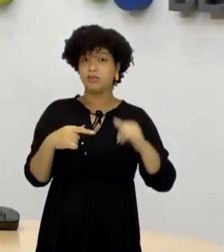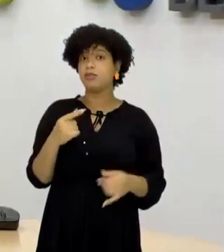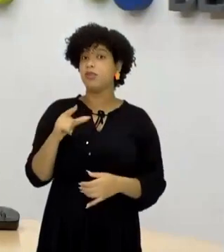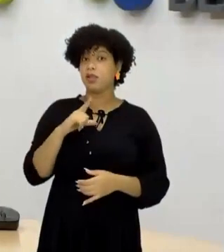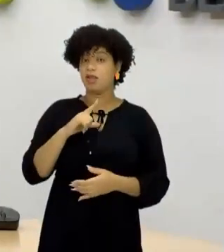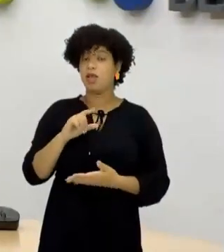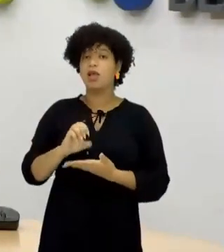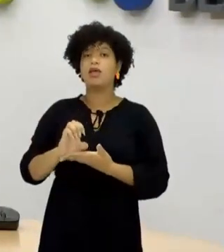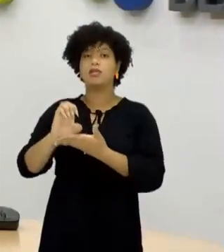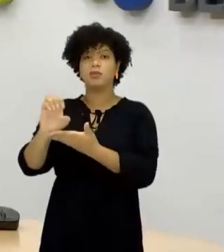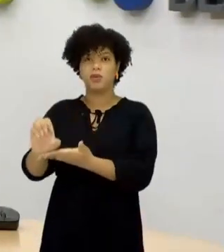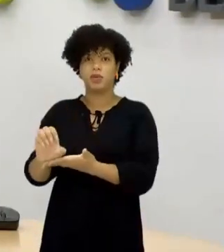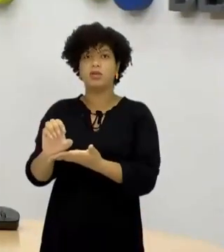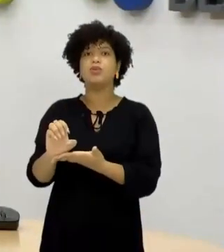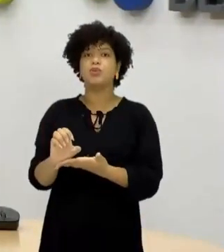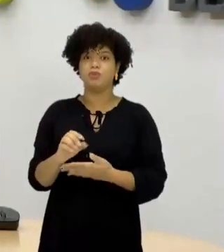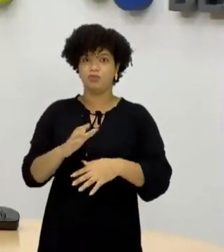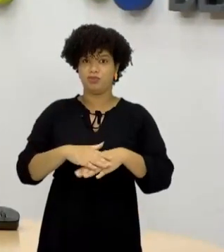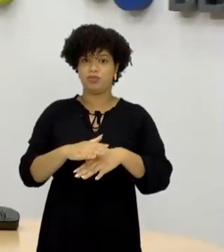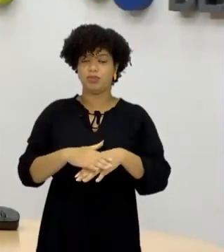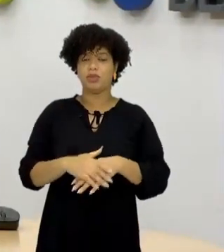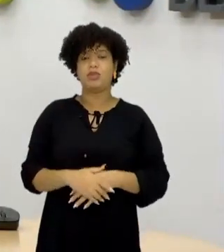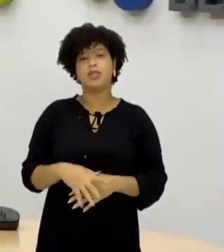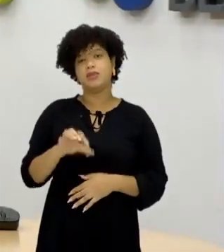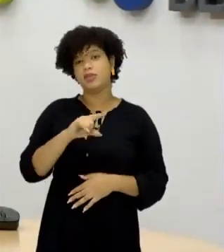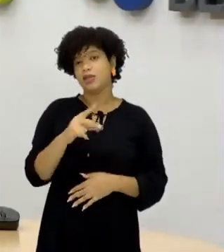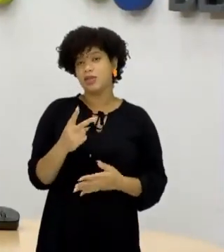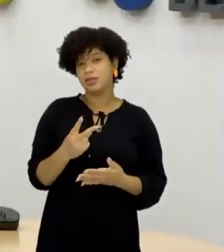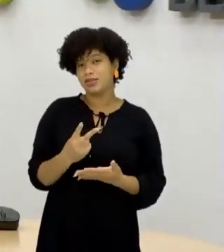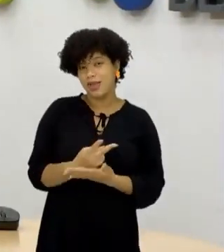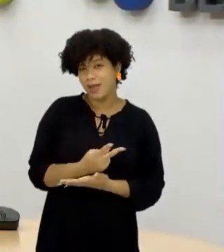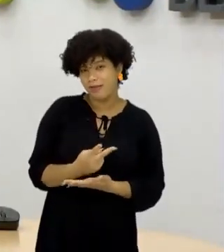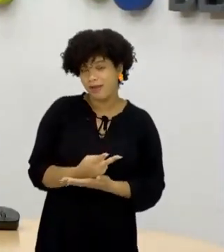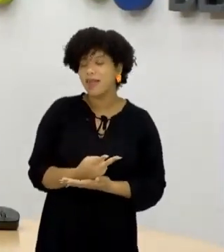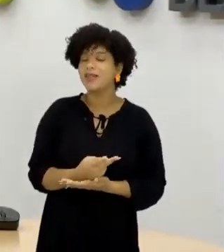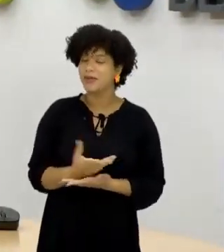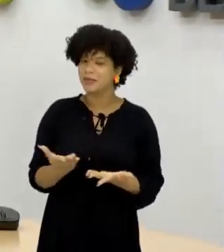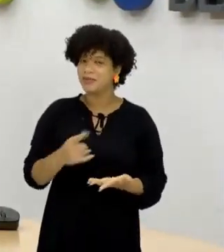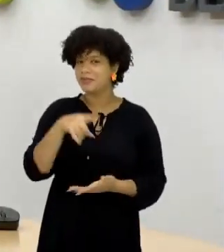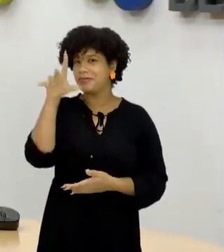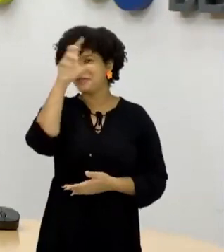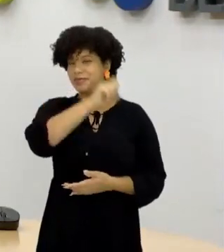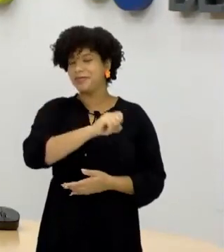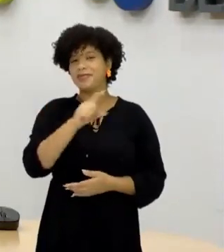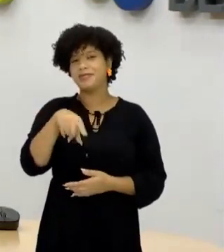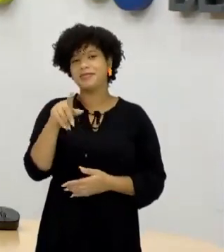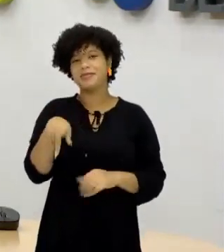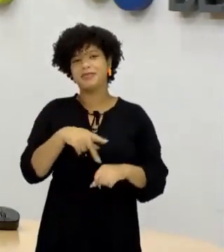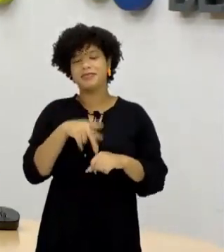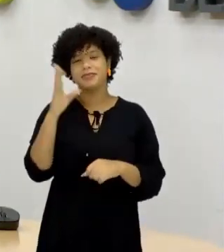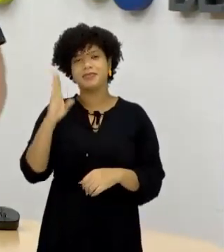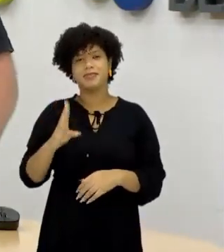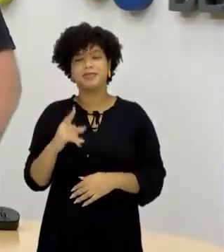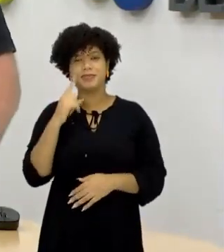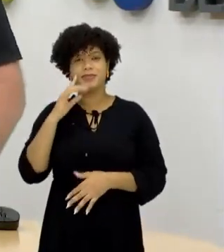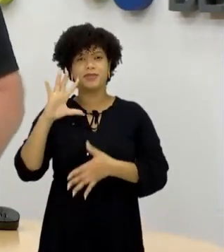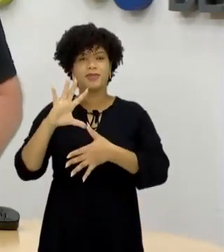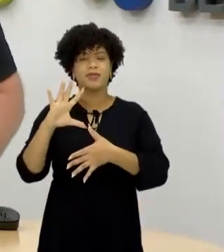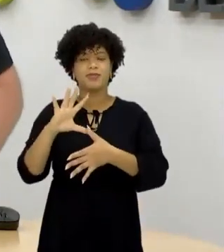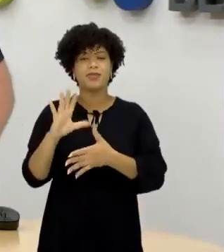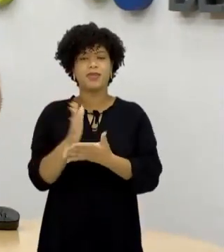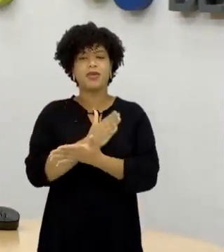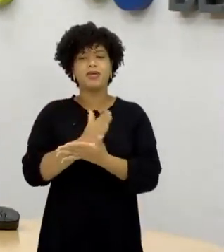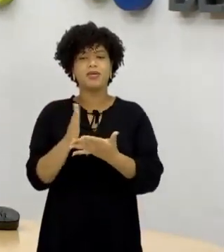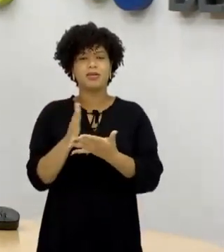quem respondeu corretamente. Para quem não respondeu, acabou de aprender aí novamente que é o Brasil. Vamos lá para o mapa, né, já para a